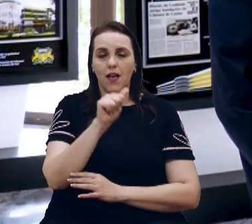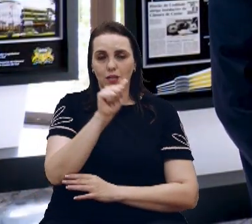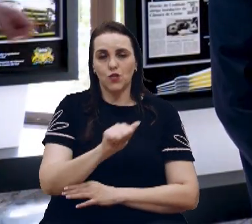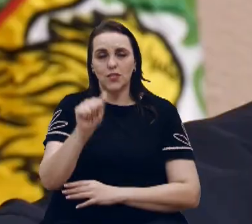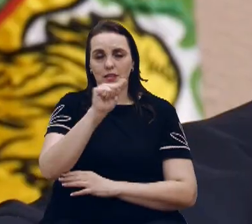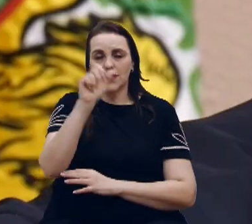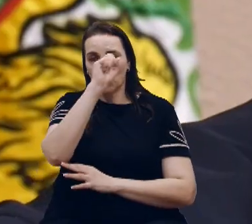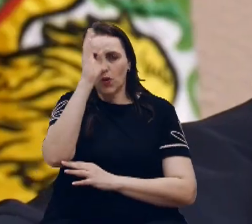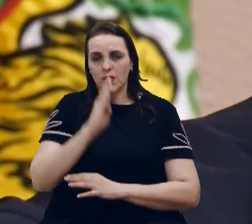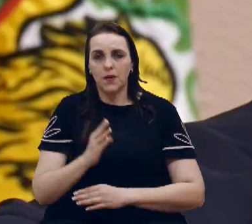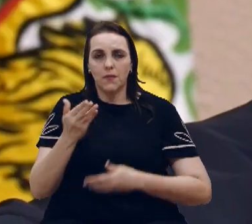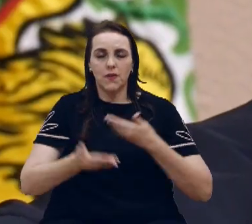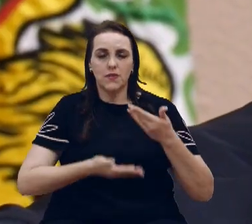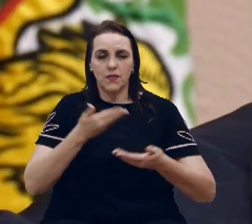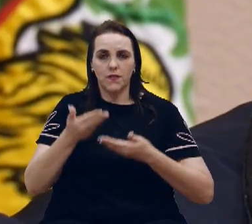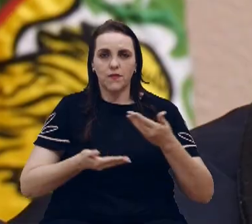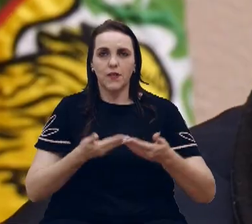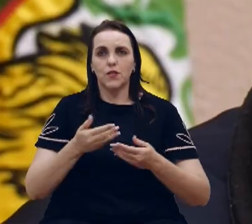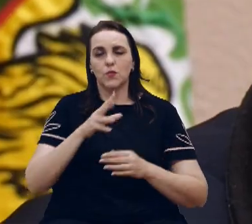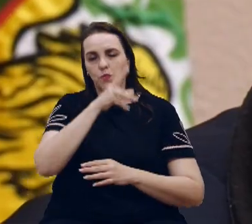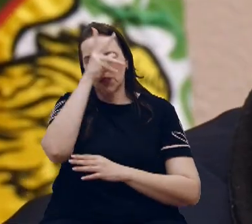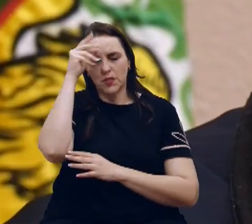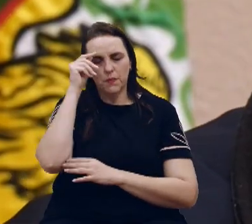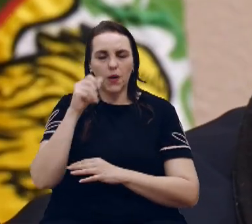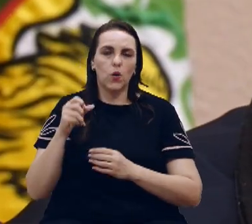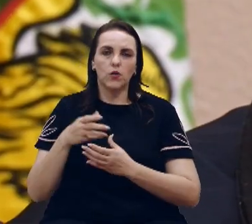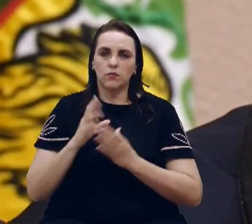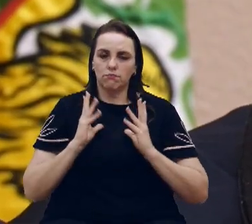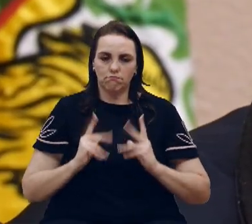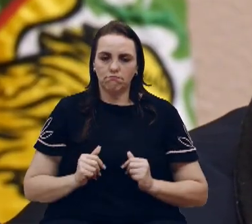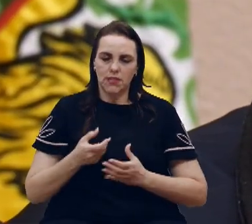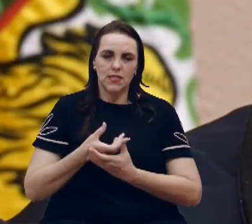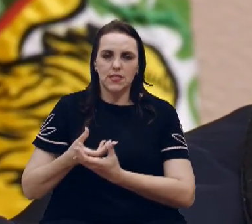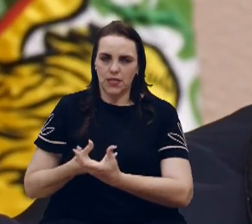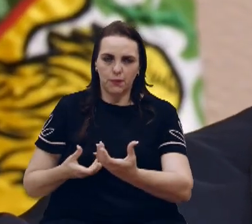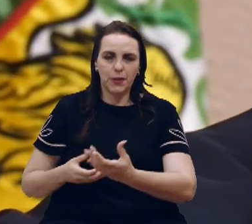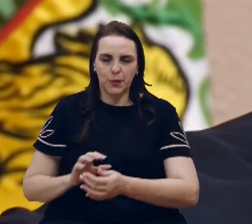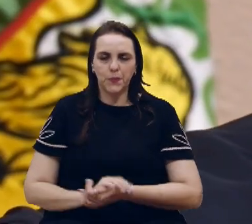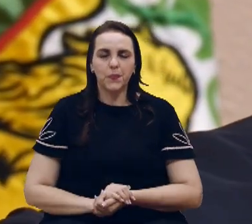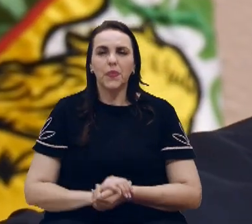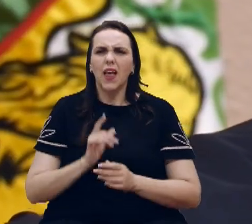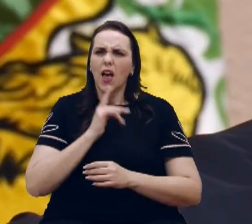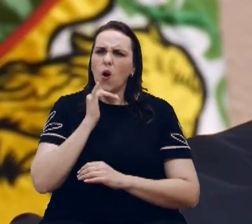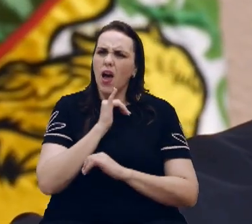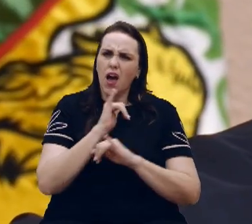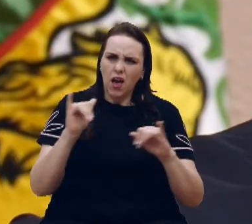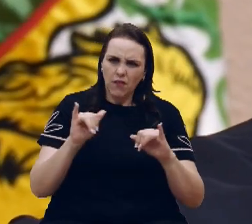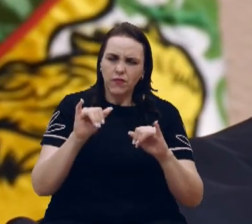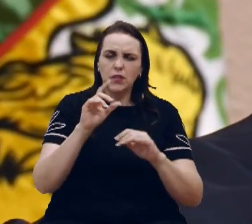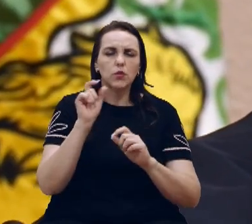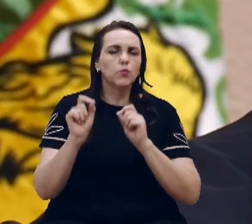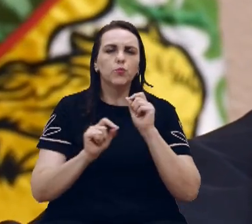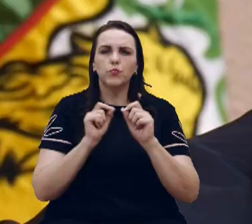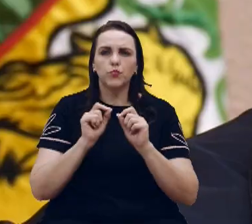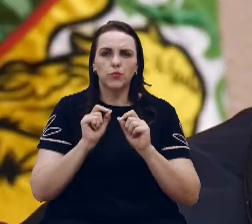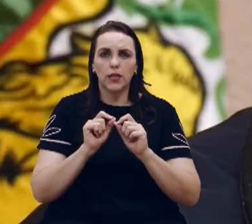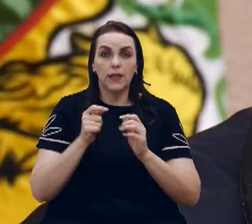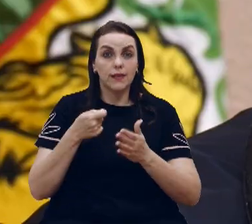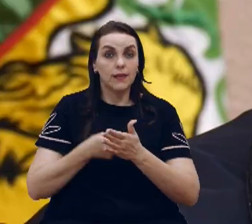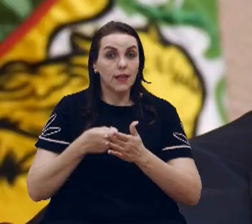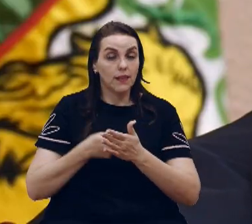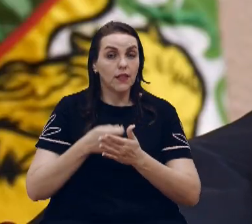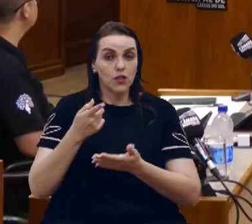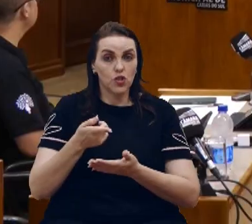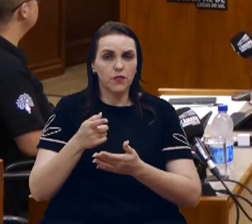Serviços Municipais de Saneamento. Bom dia. Você fez um alerta aqui, na verdade, né, sobre a questão da tentativa, não